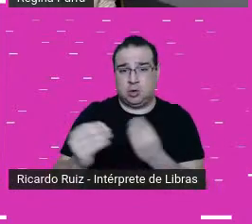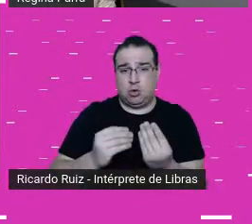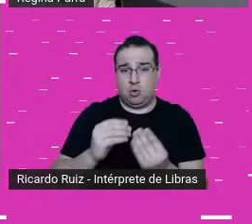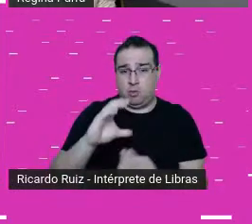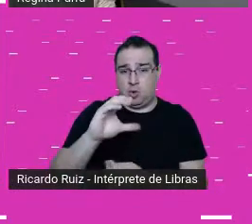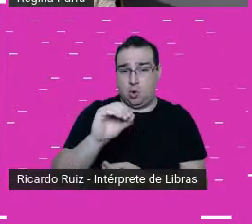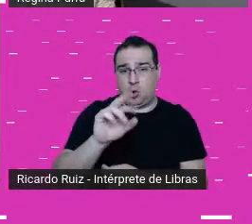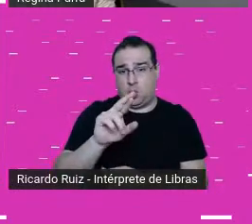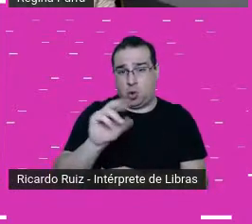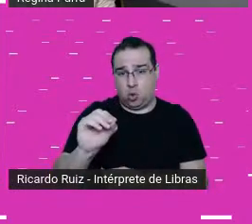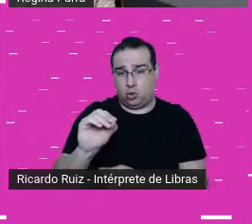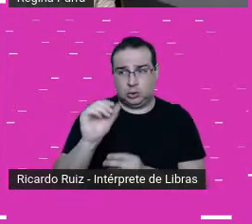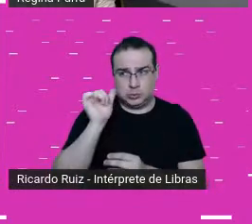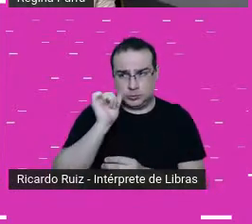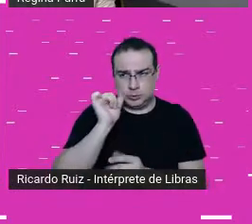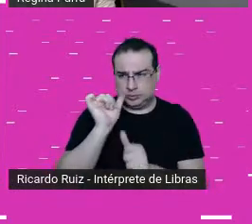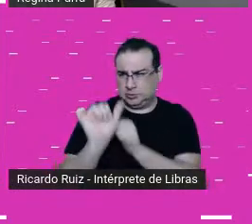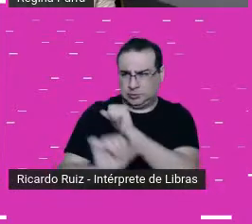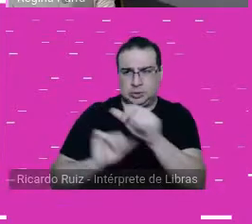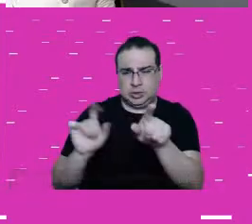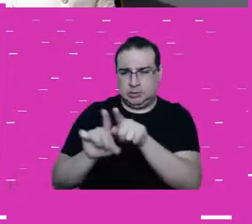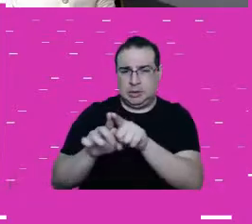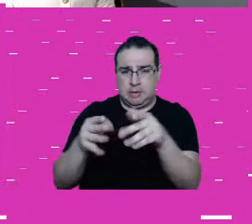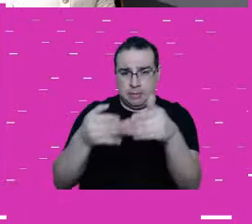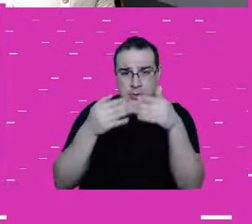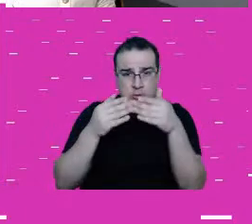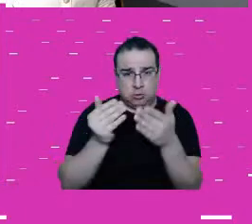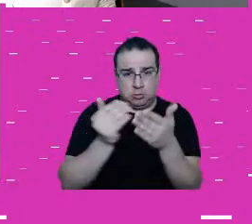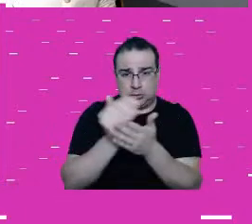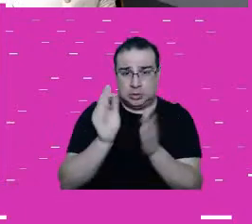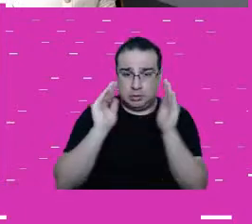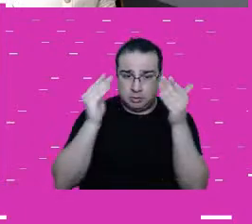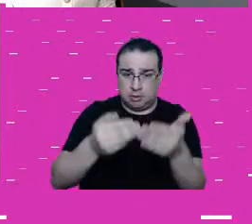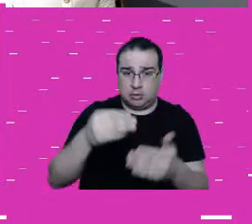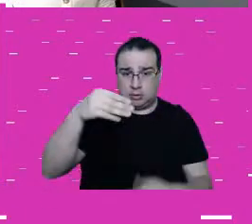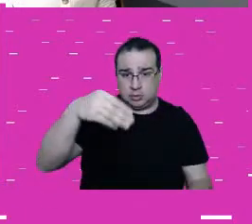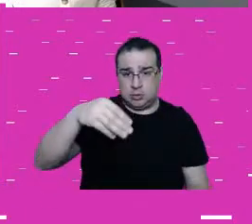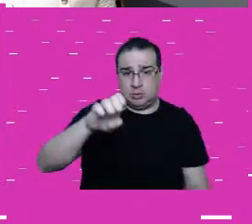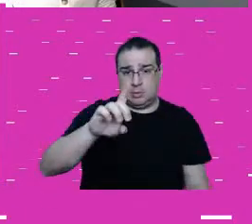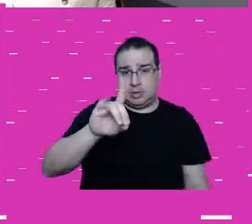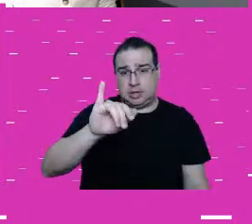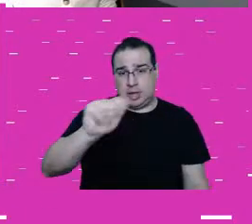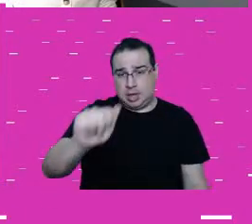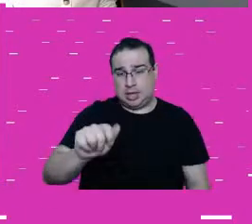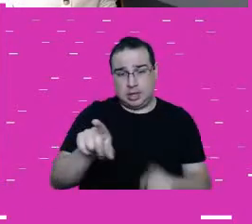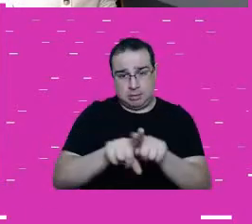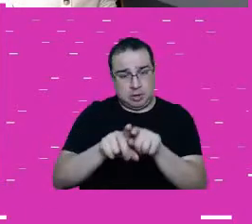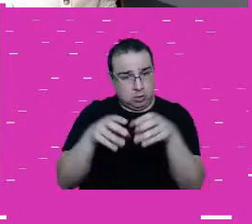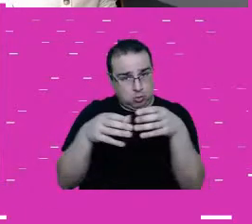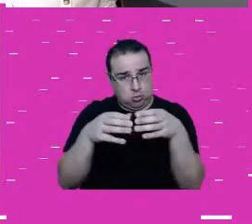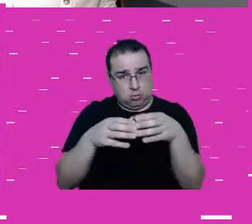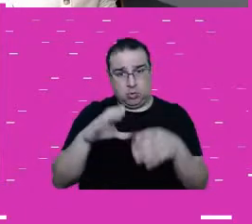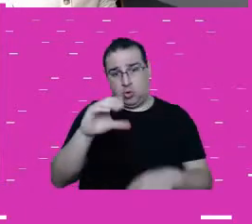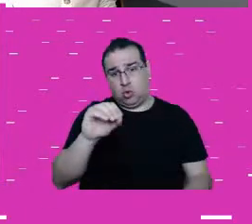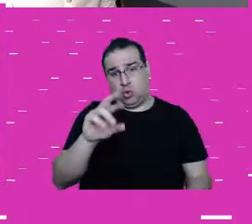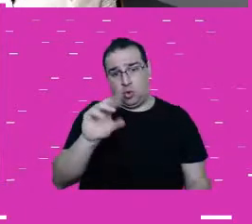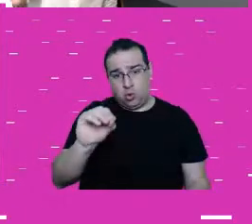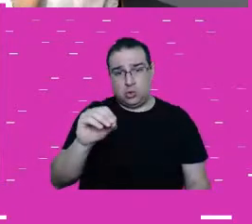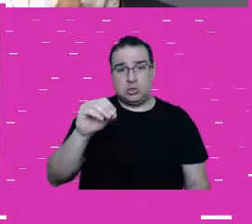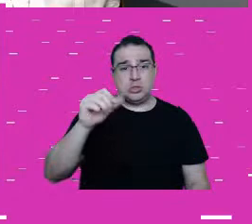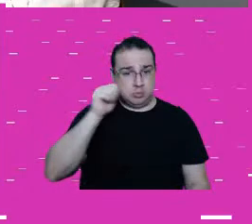né, e me pediu que eu começasse pela Medeia e pelo coro das mulheres com o figurino,